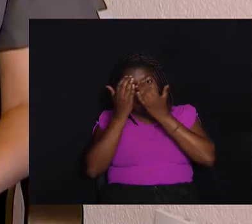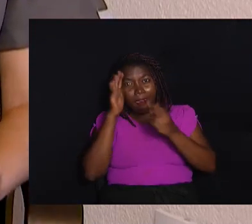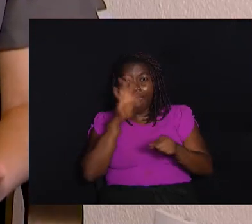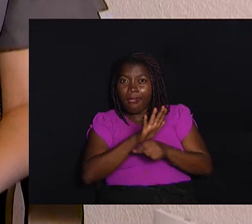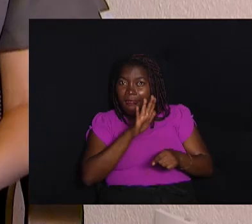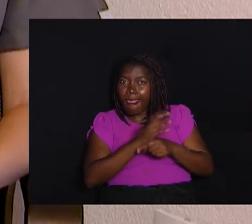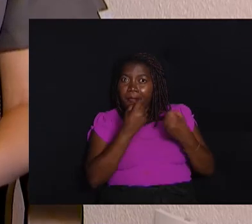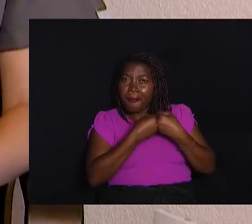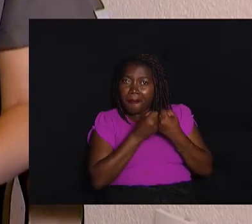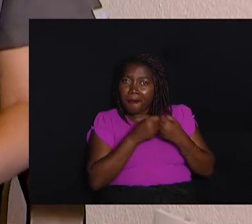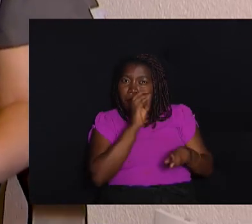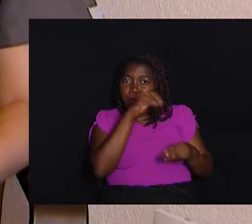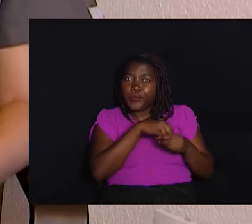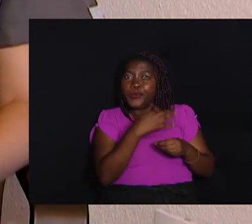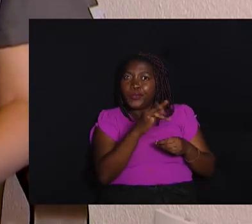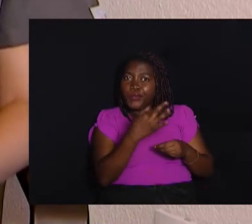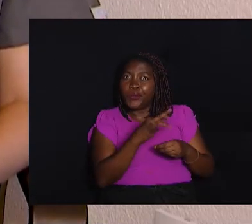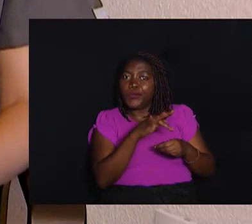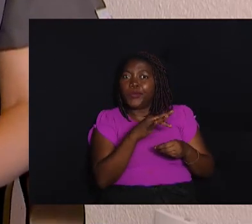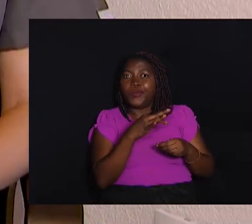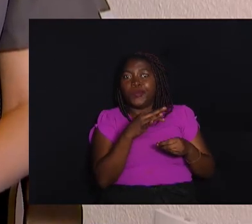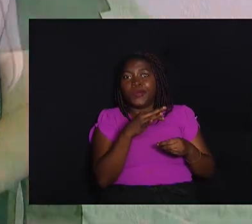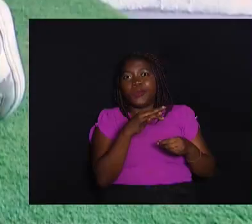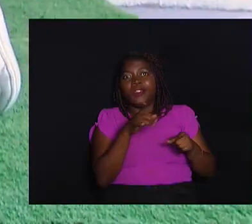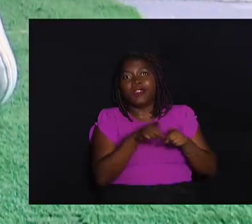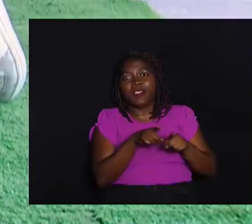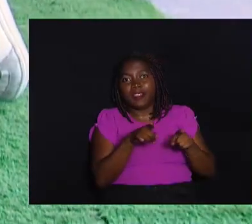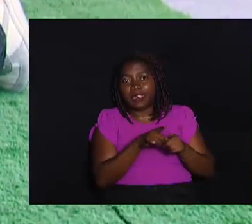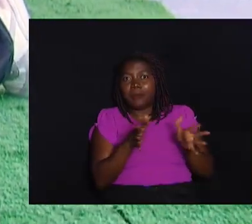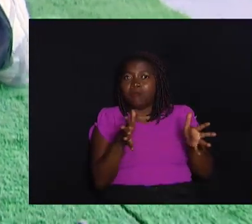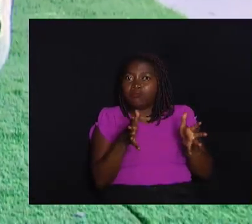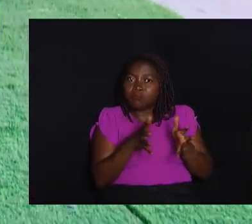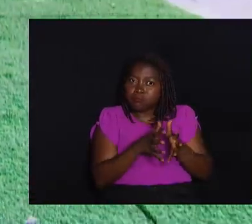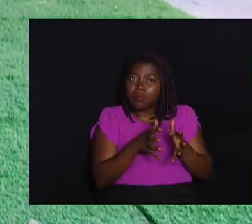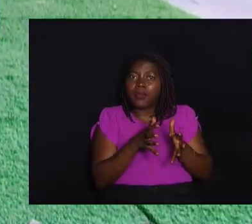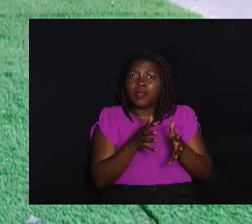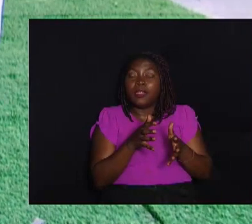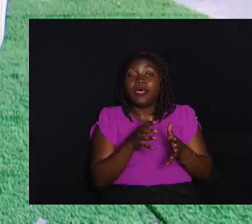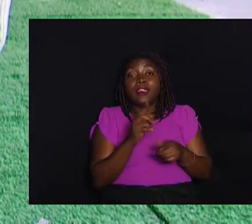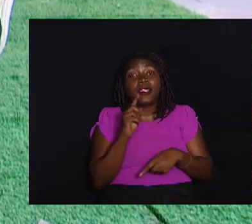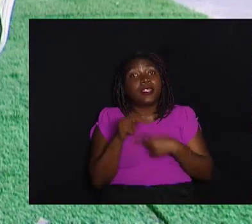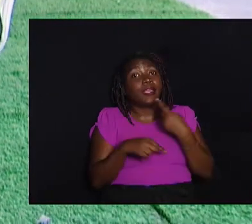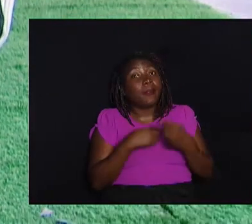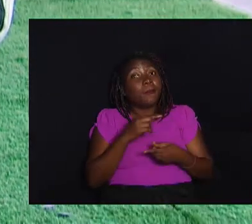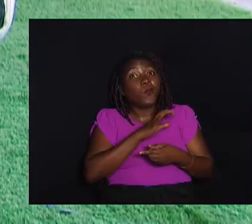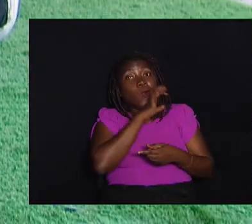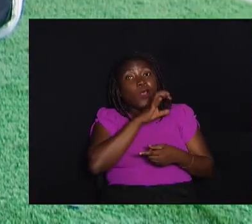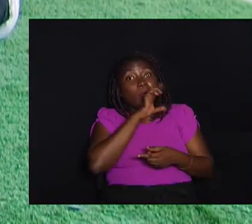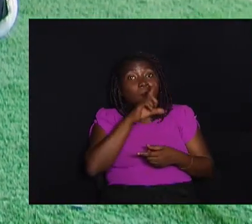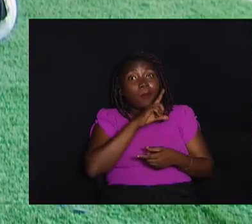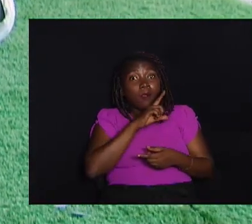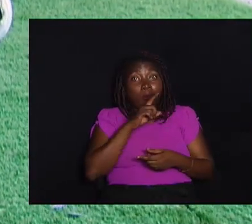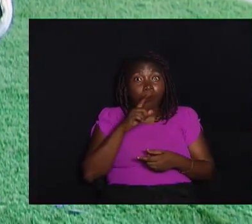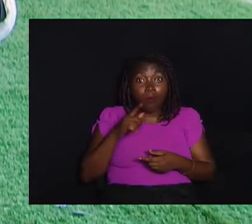cartilagem, ajuda na dor do paciente e na ação anti-inflamatória. E aí, depois que o animal sai da fase aguda,